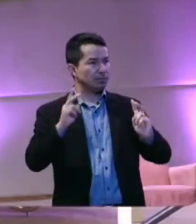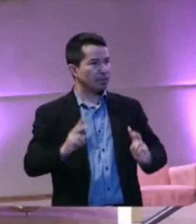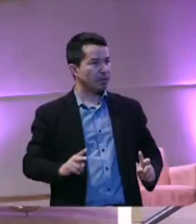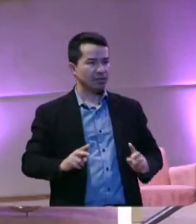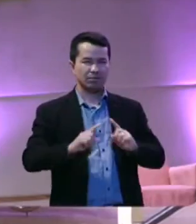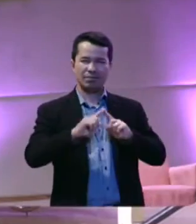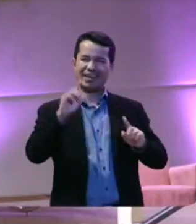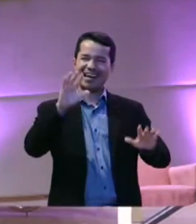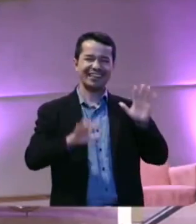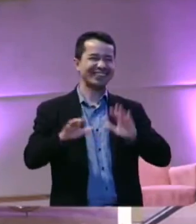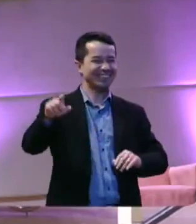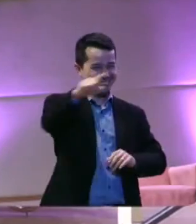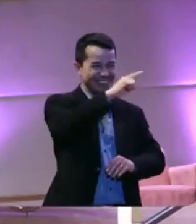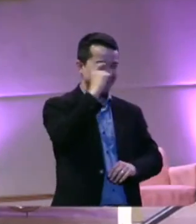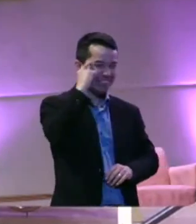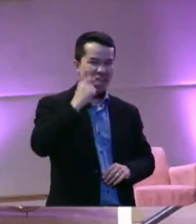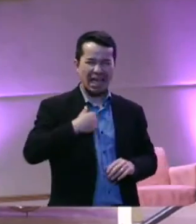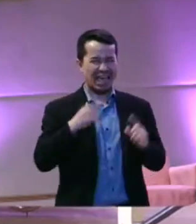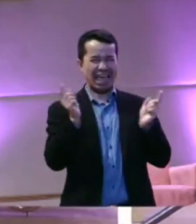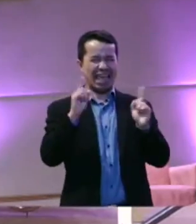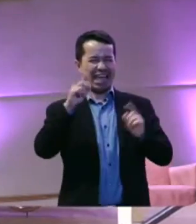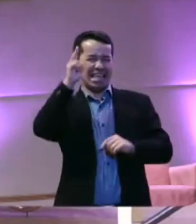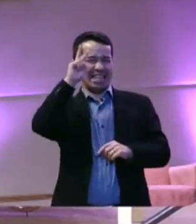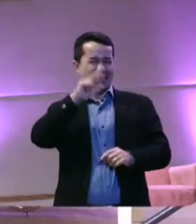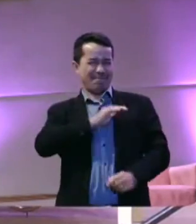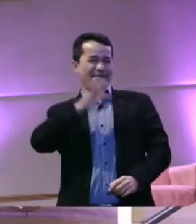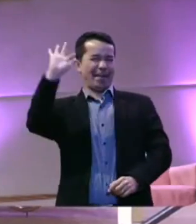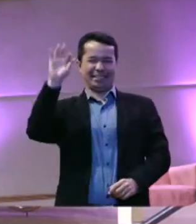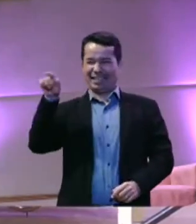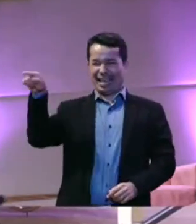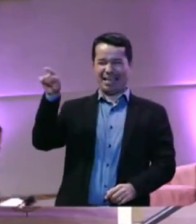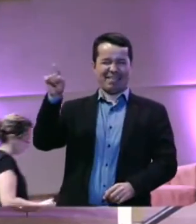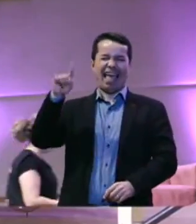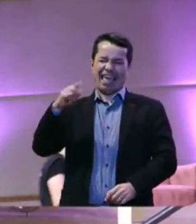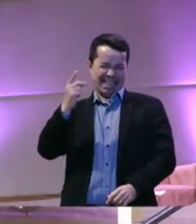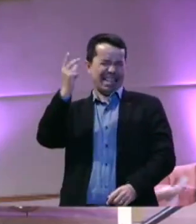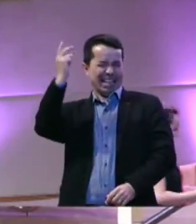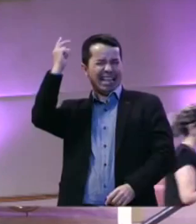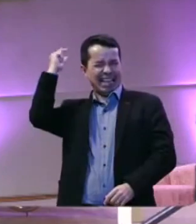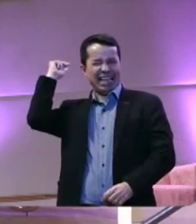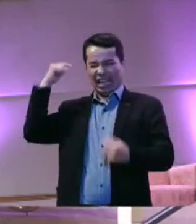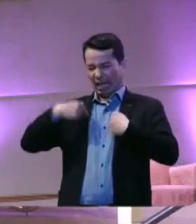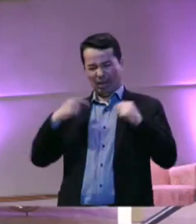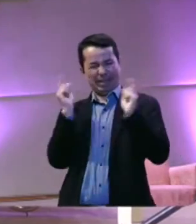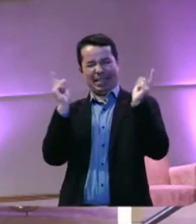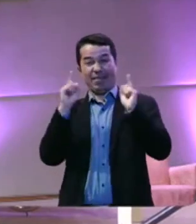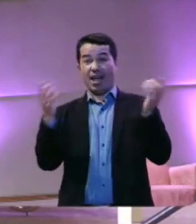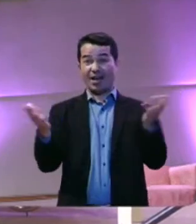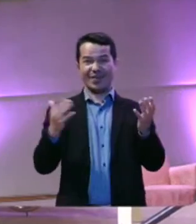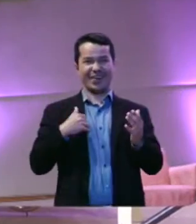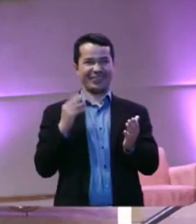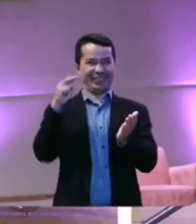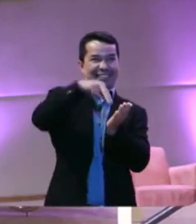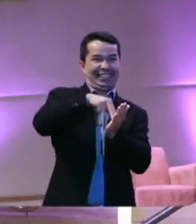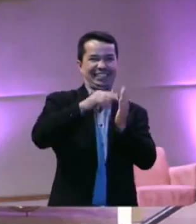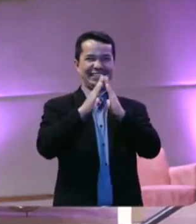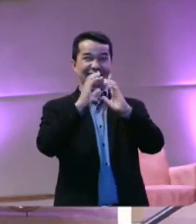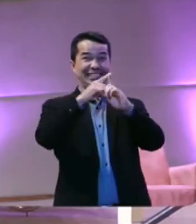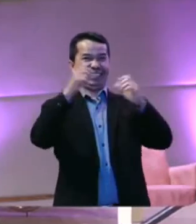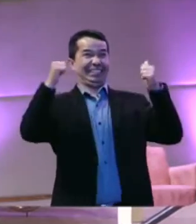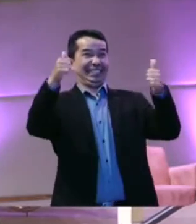nós. Nós estamos dentro da casa do Senhor, servindo ao Senhor. Podemos pensar em algum momento que nós